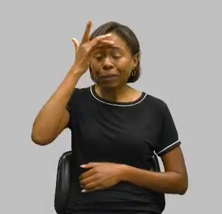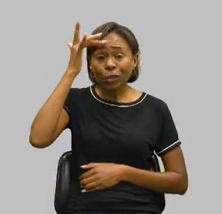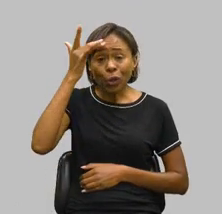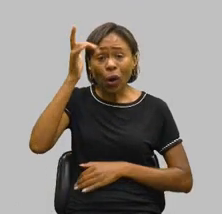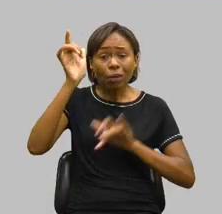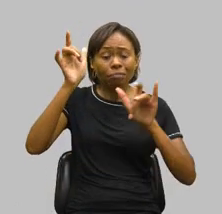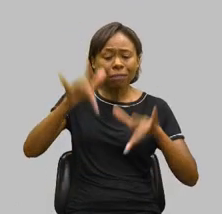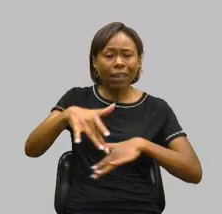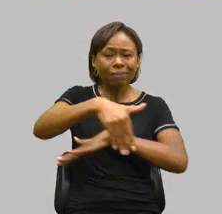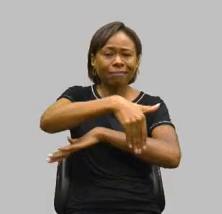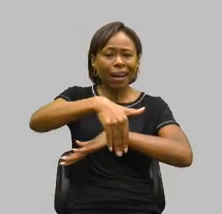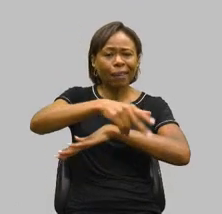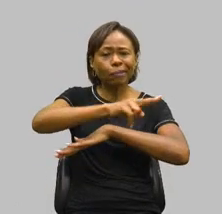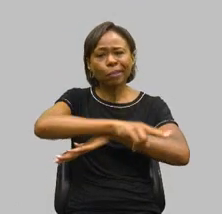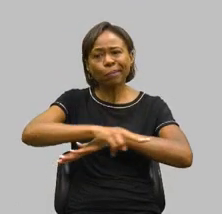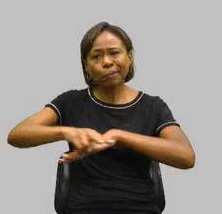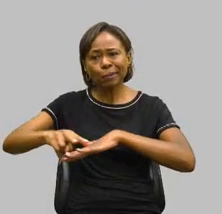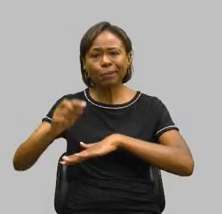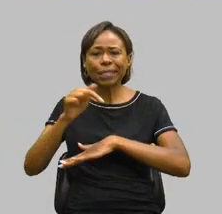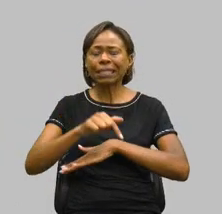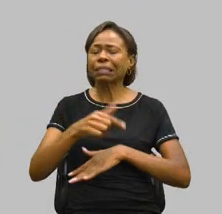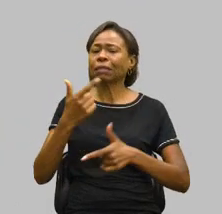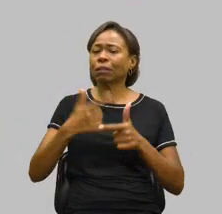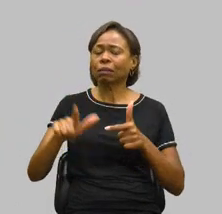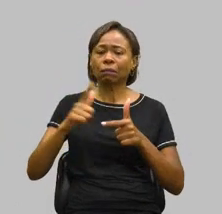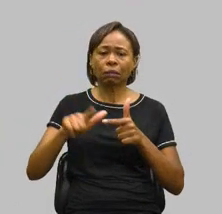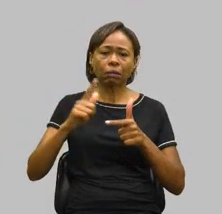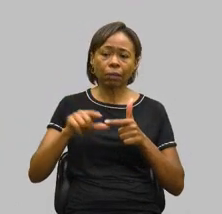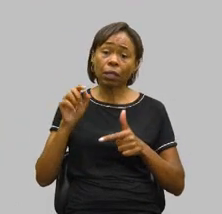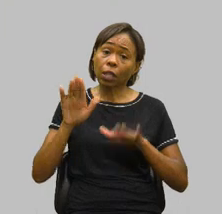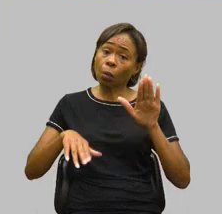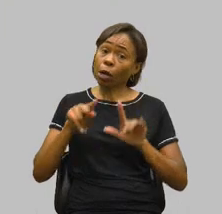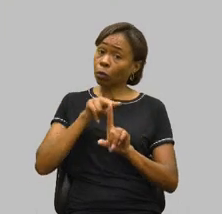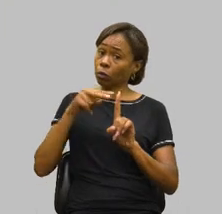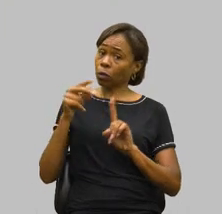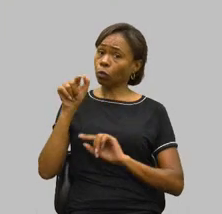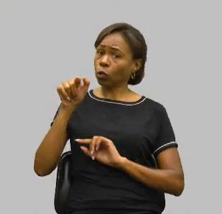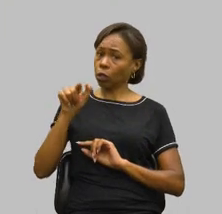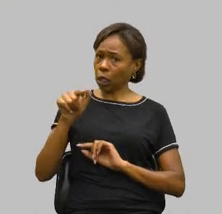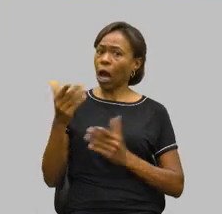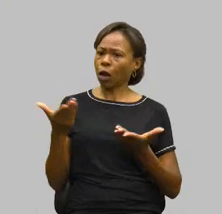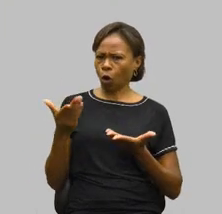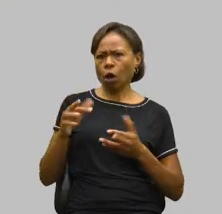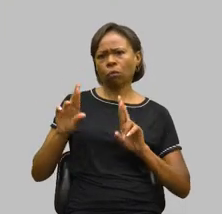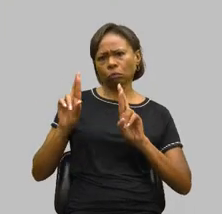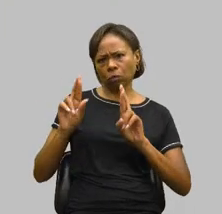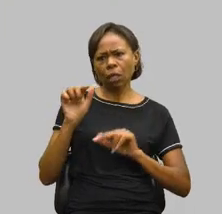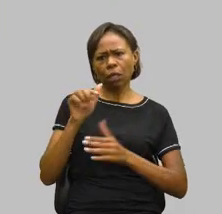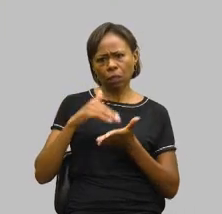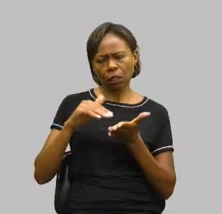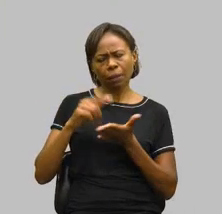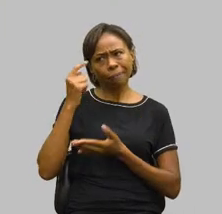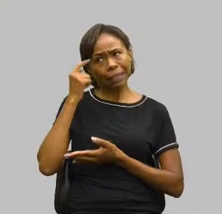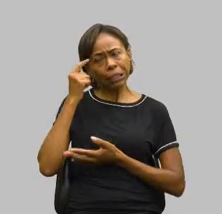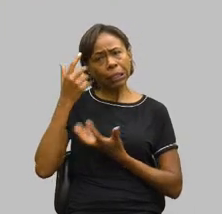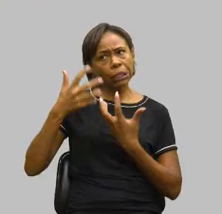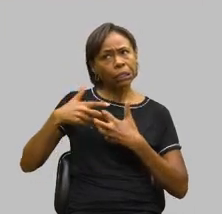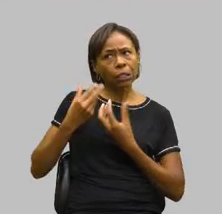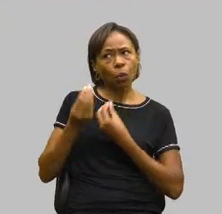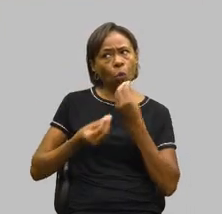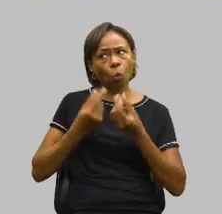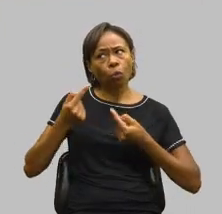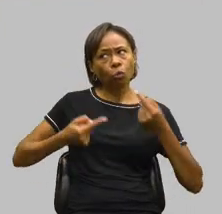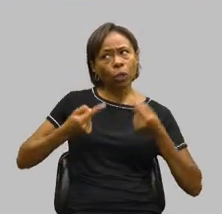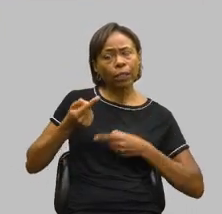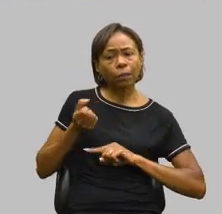que eu espero aí que dentro da da sua visão agora à frente dessa secretaria seja pensada uma política pública eficiente pra